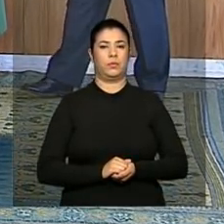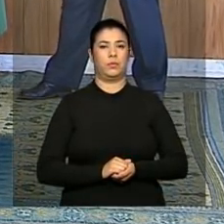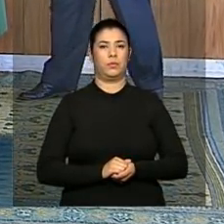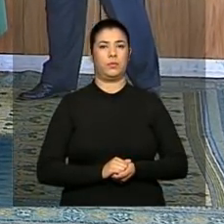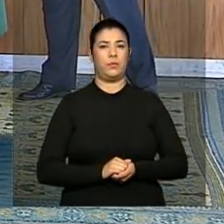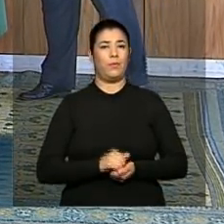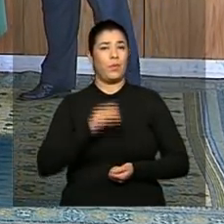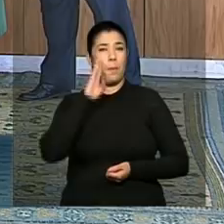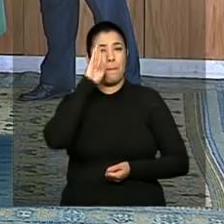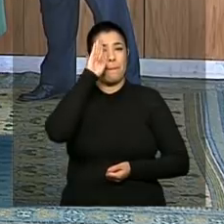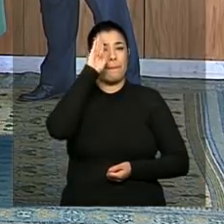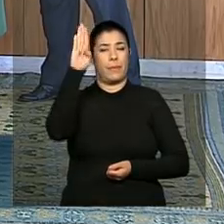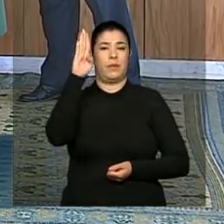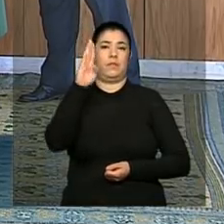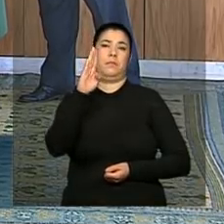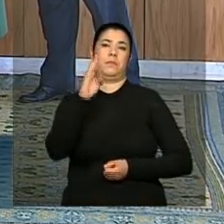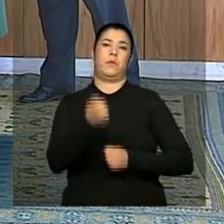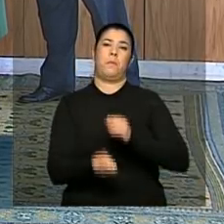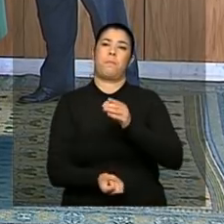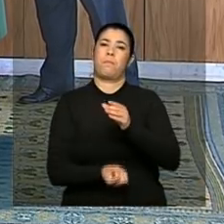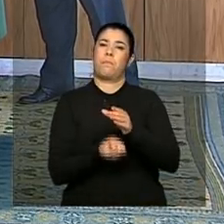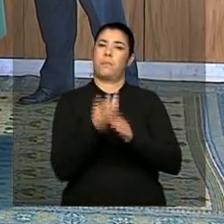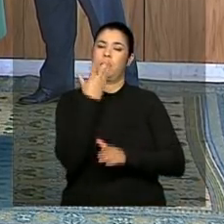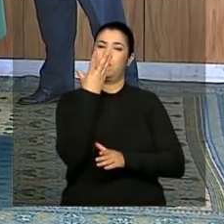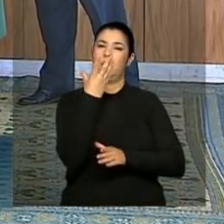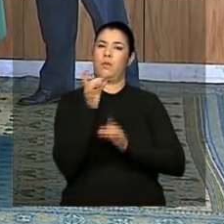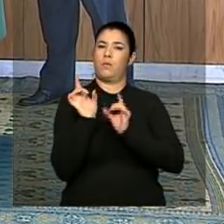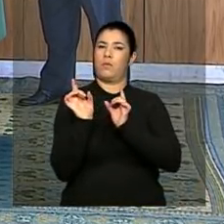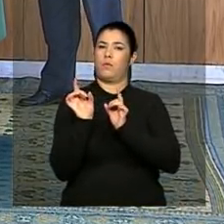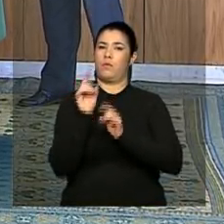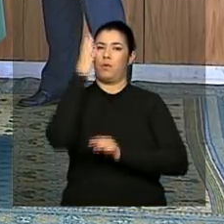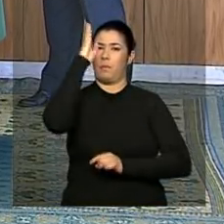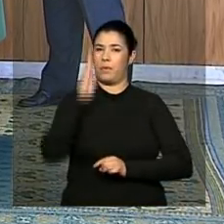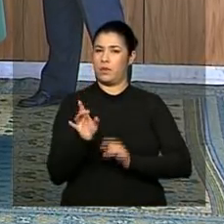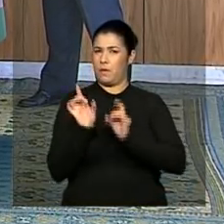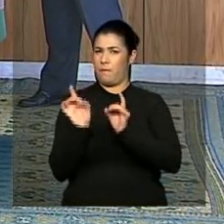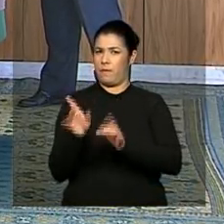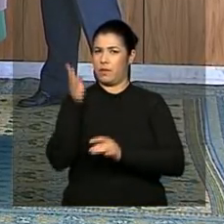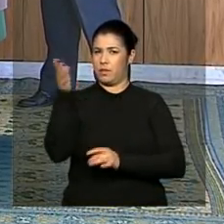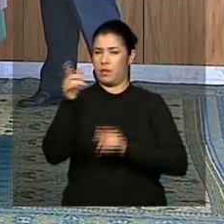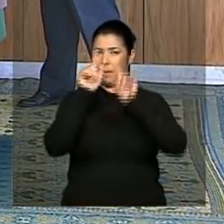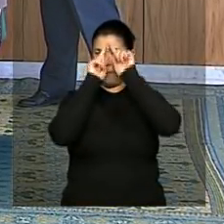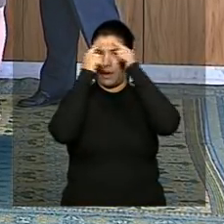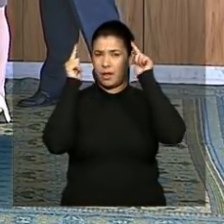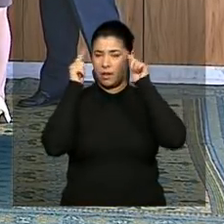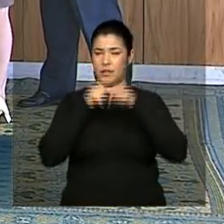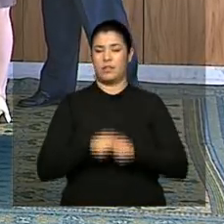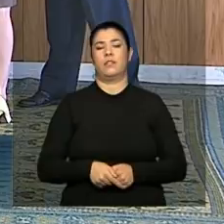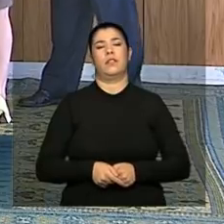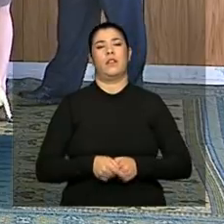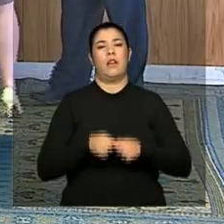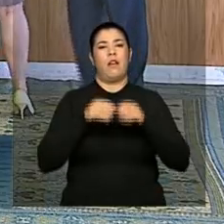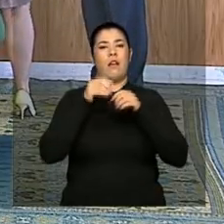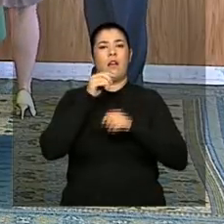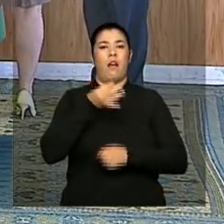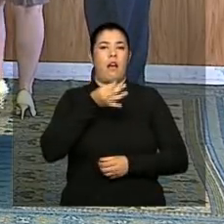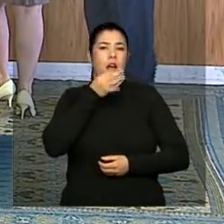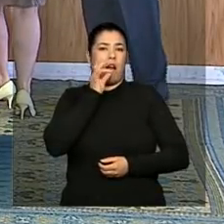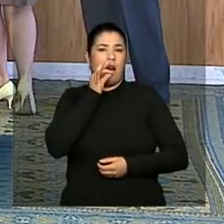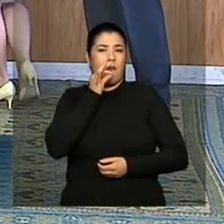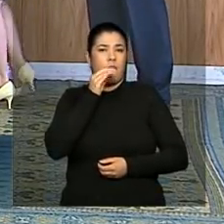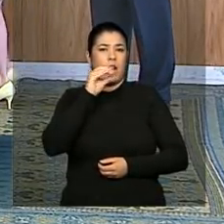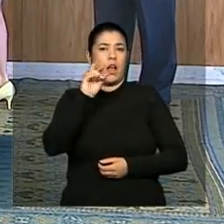O principal produto que o Brasil vende para a Grécia é café cru em grão, açúcar